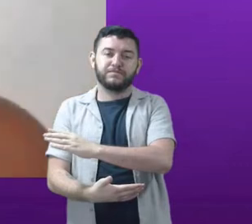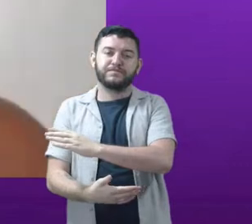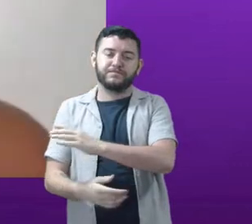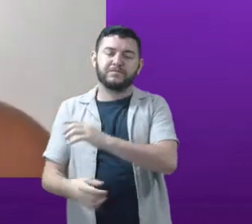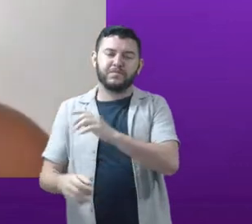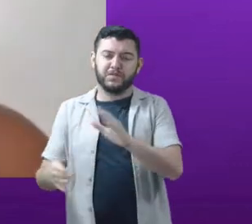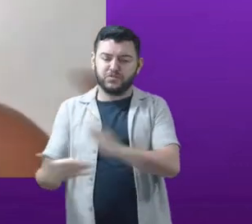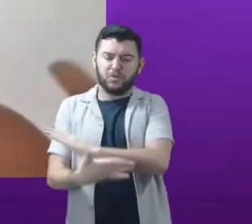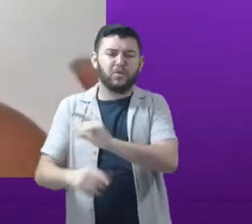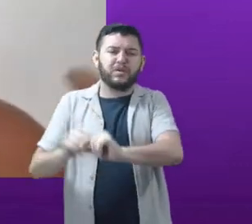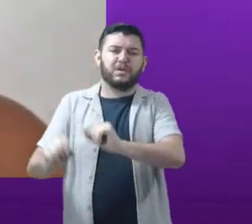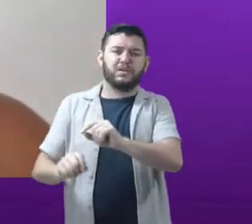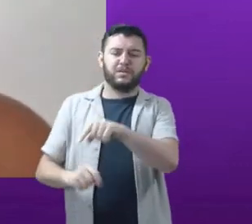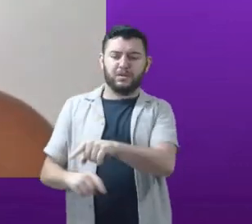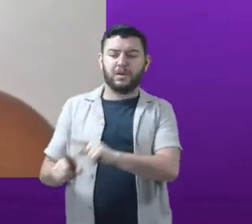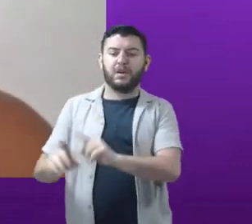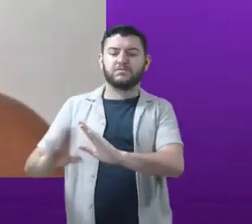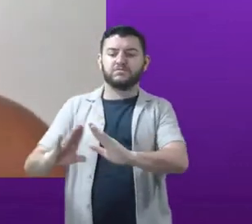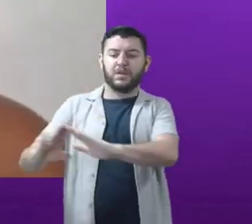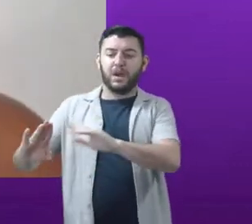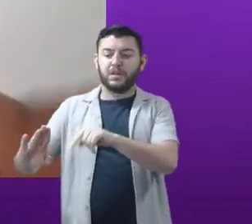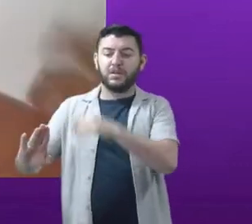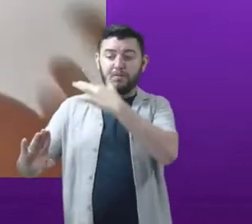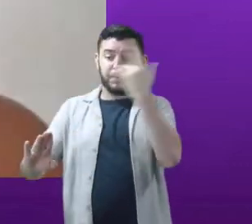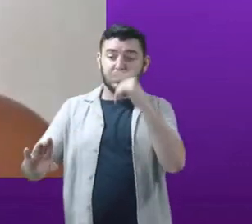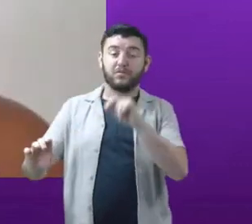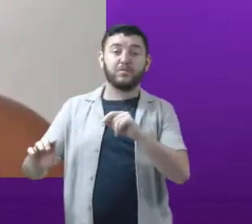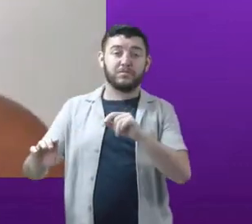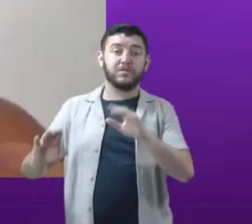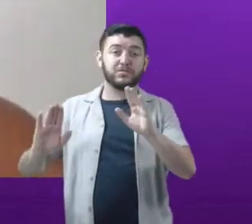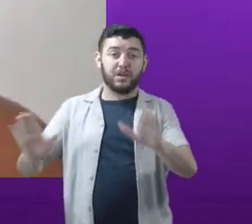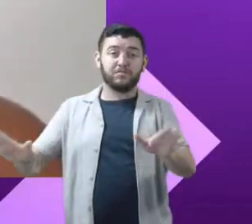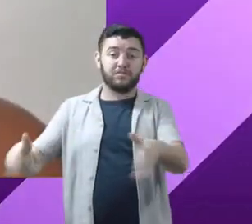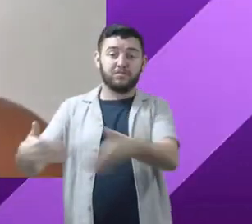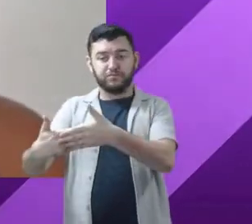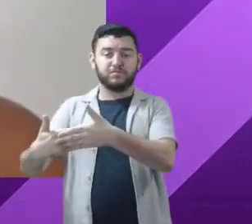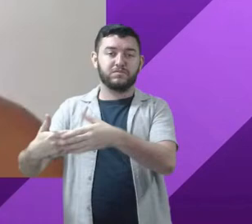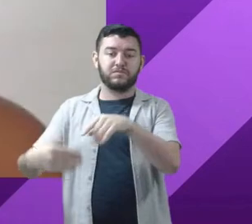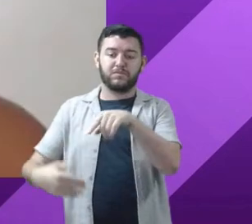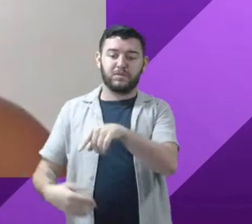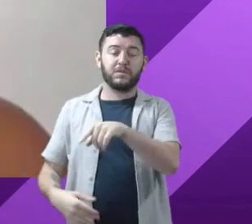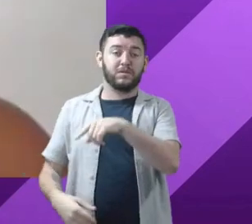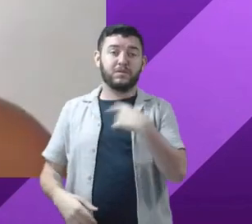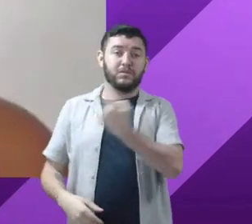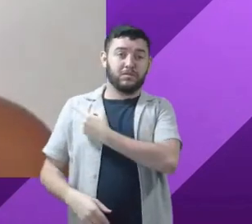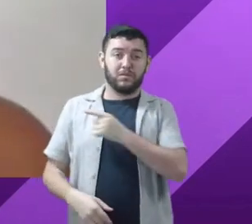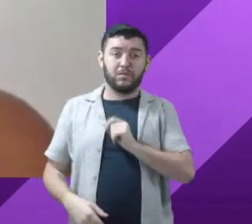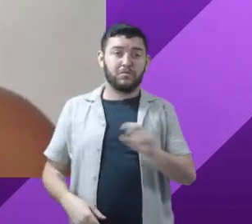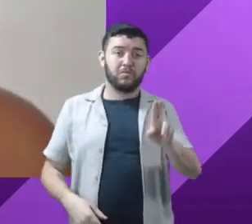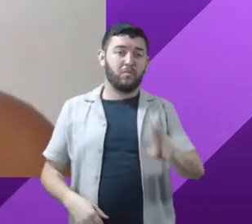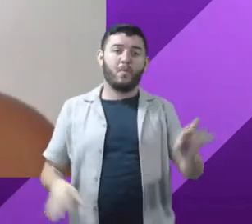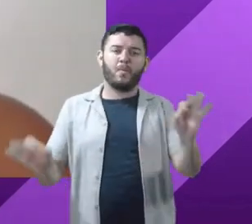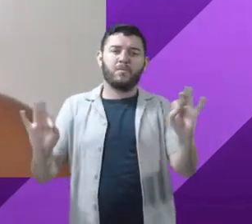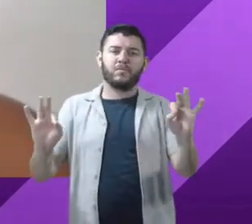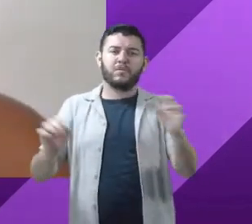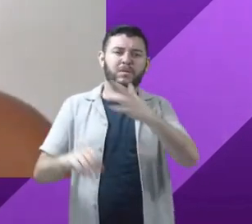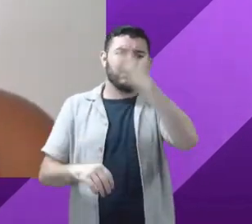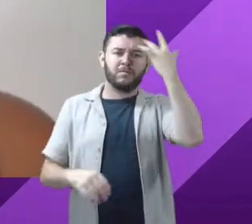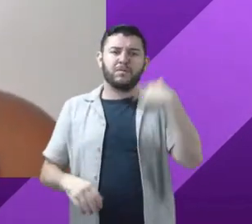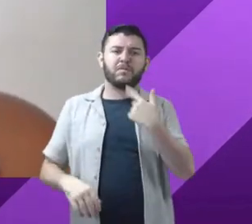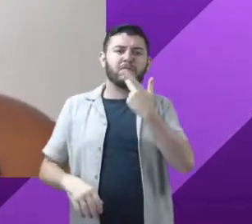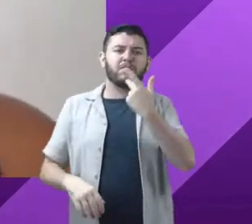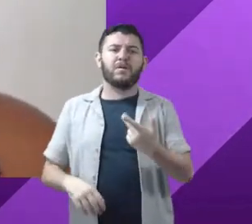eles fecharam tudo com tapume. Então, hoje é um local que a gente ainda utiliza aqui na cidade, mas todo mundo chama